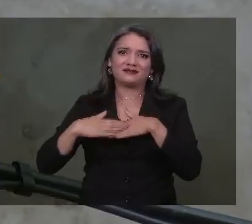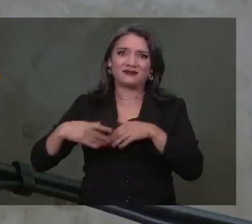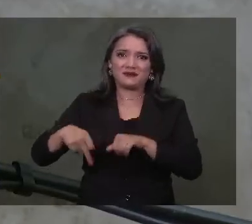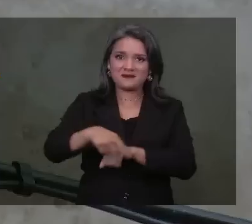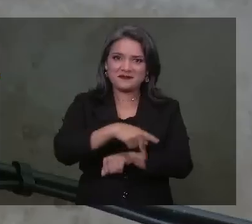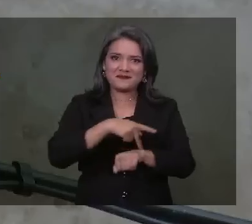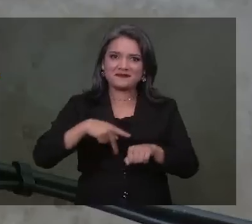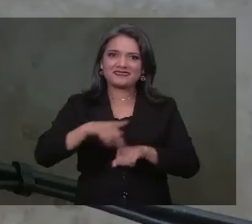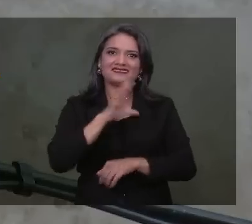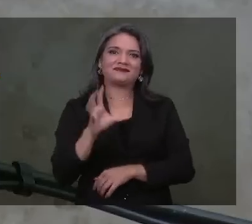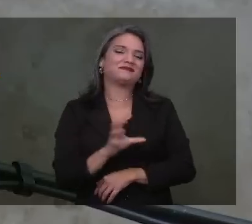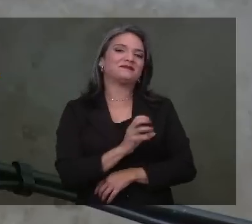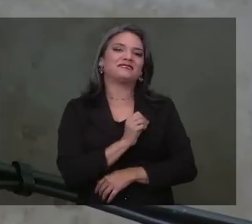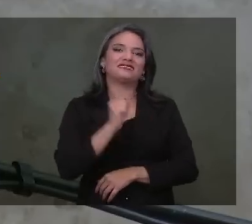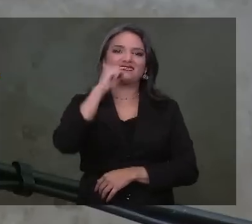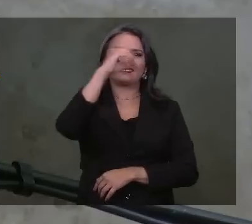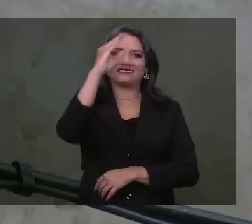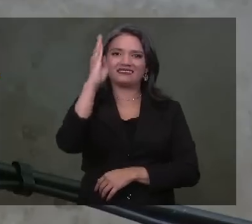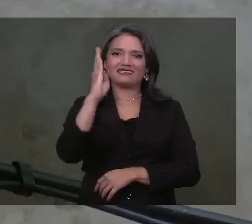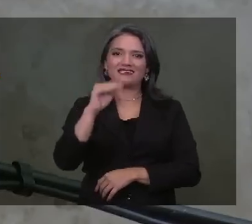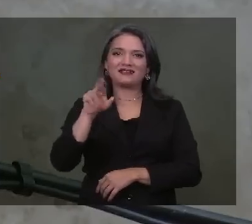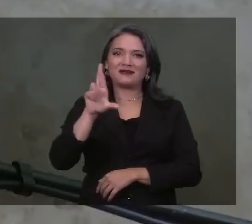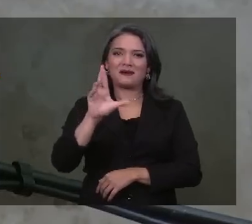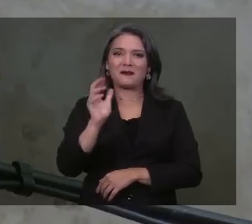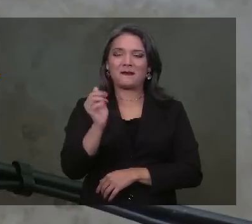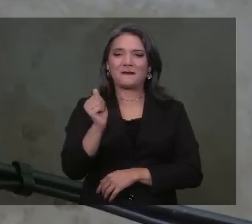gentil, pátria amada,